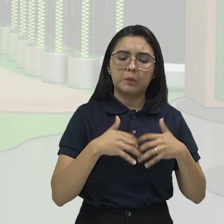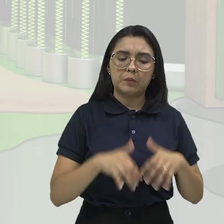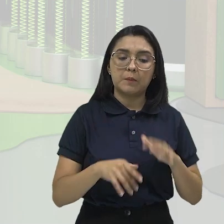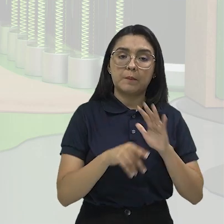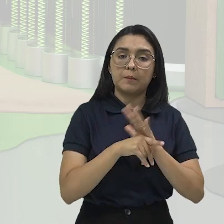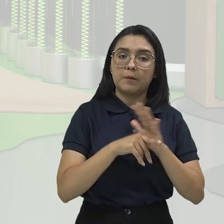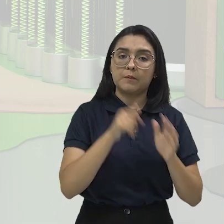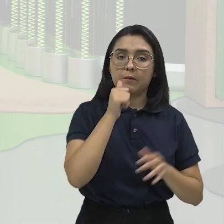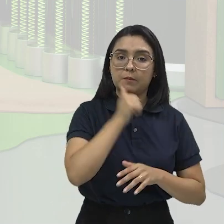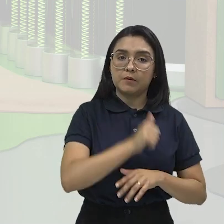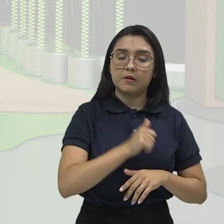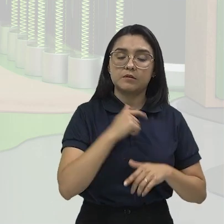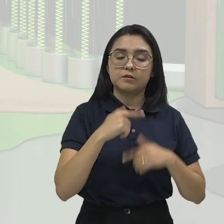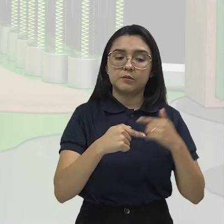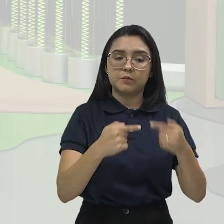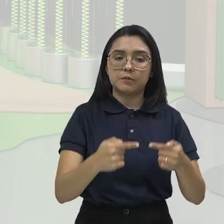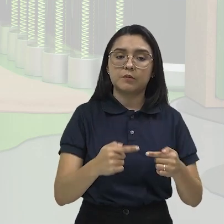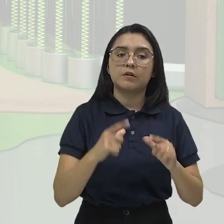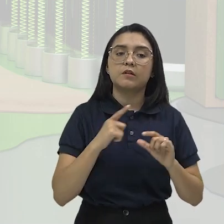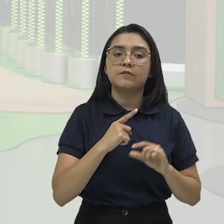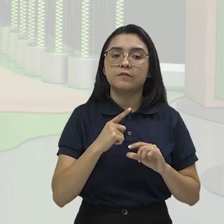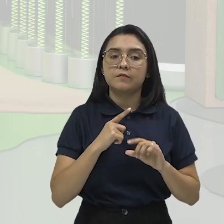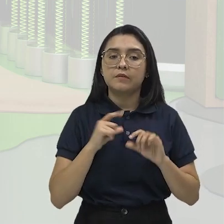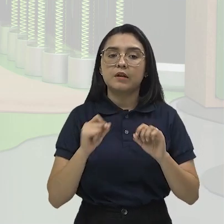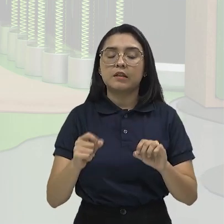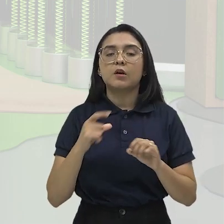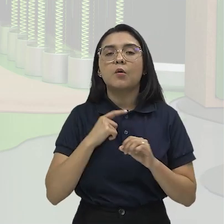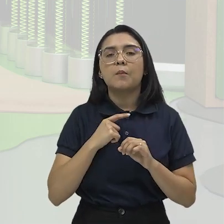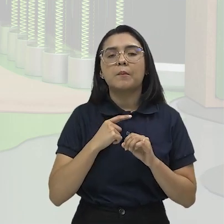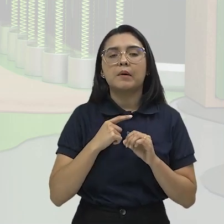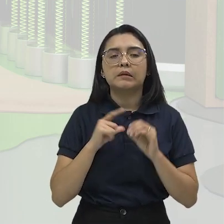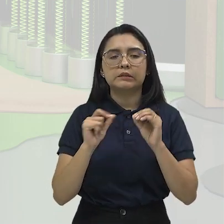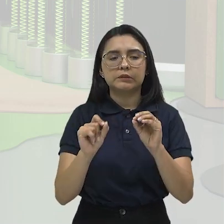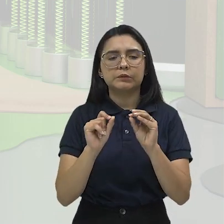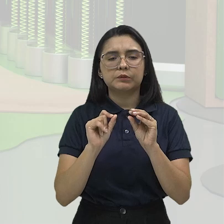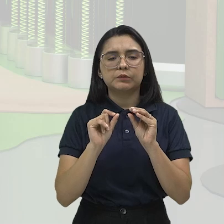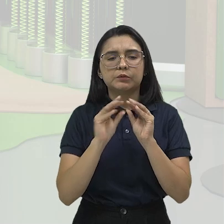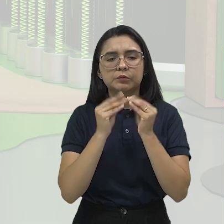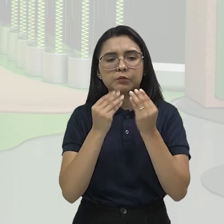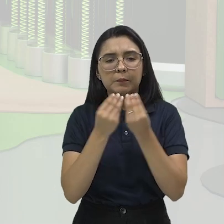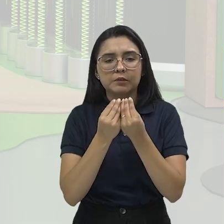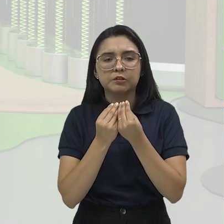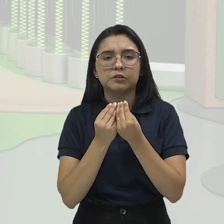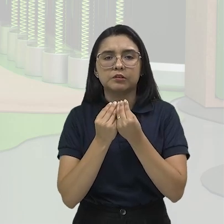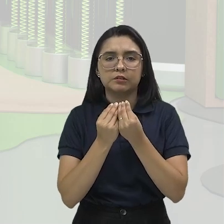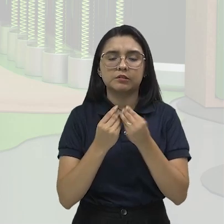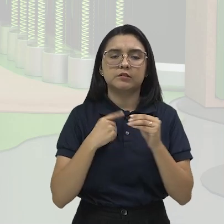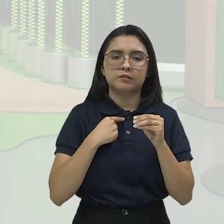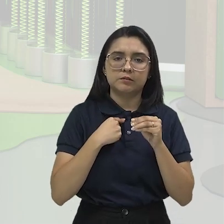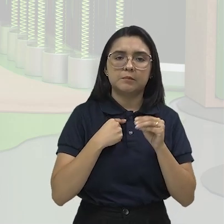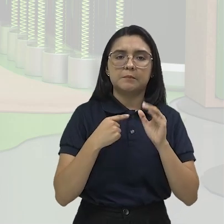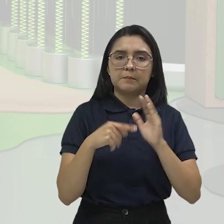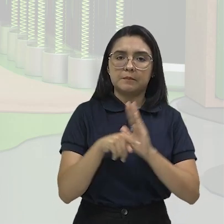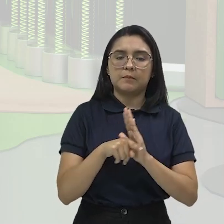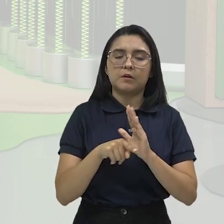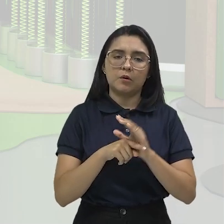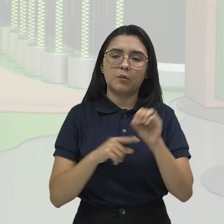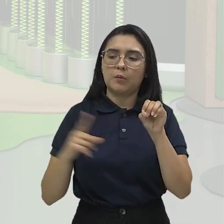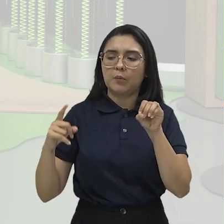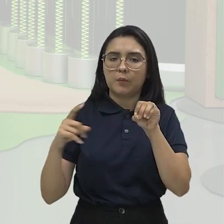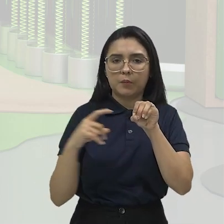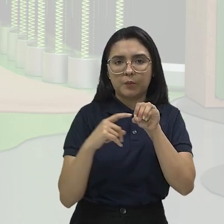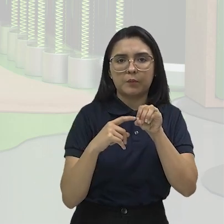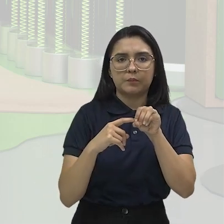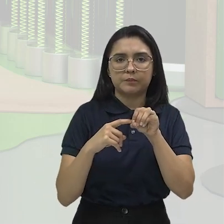órgãos reprodutivos, eles vão liberar algumas substâncias que vão ser atrativas para esses espermatozoides.